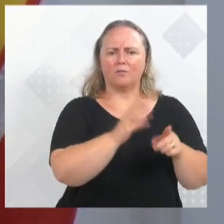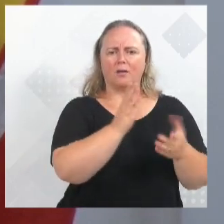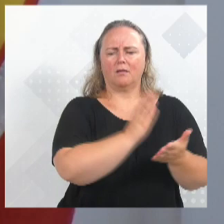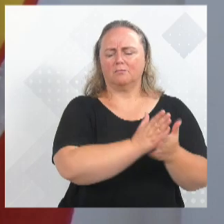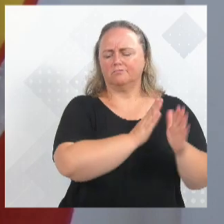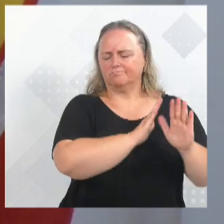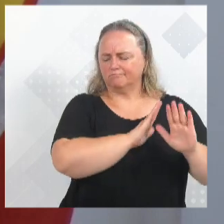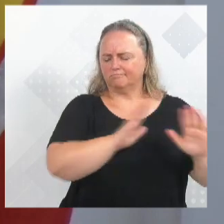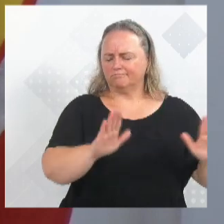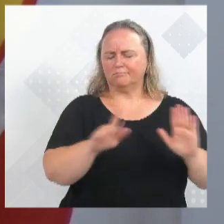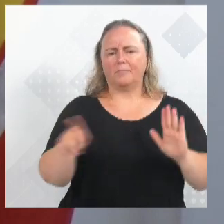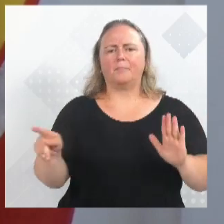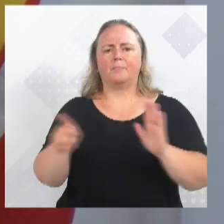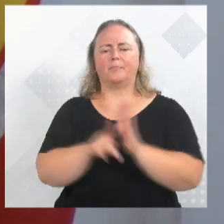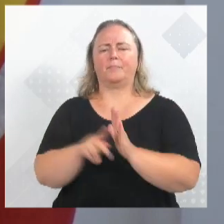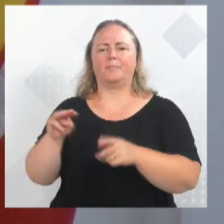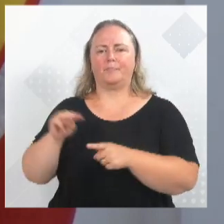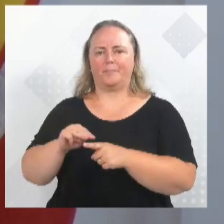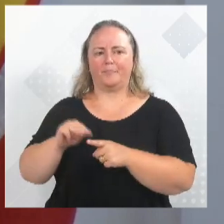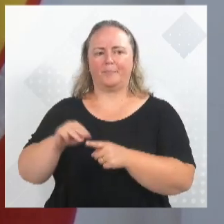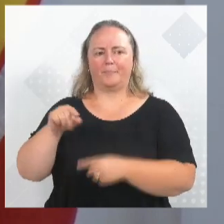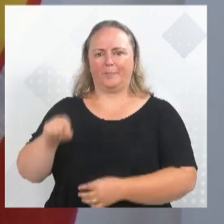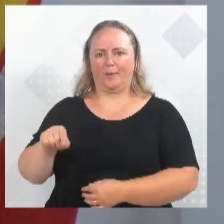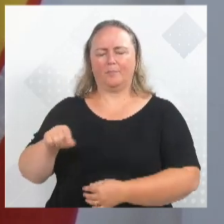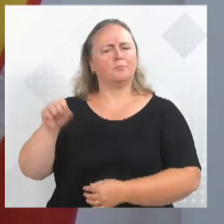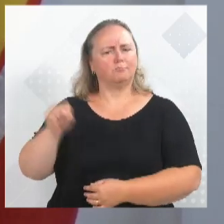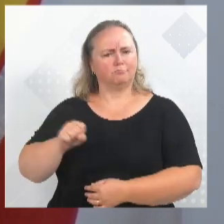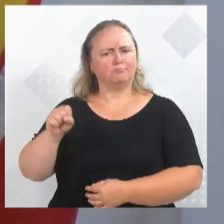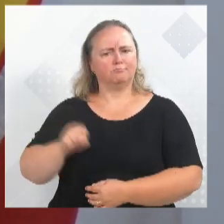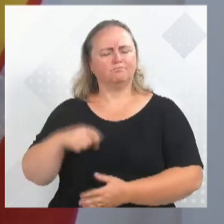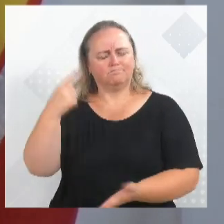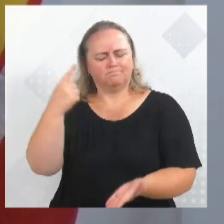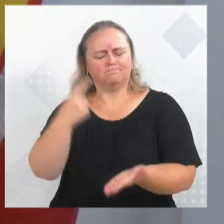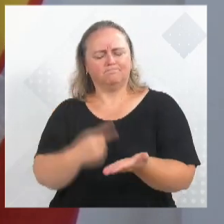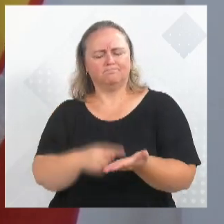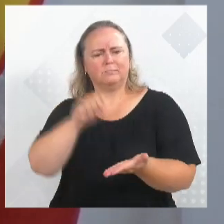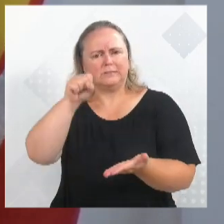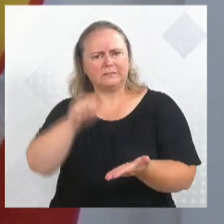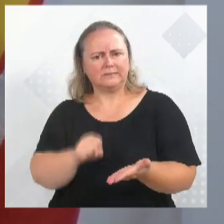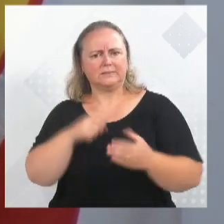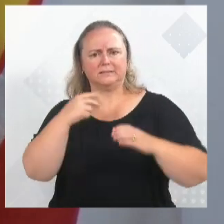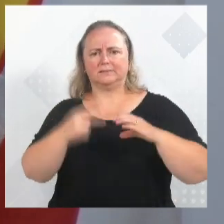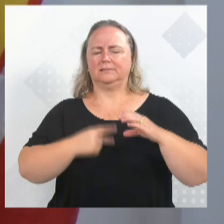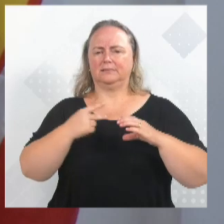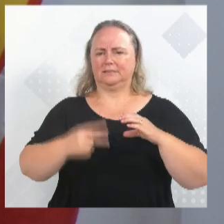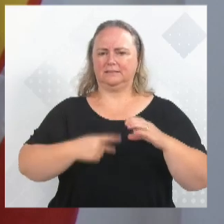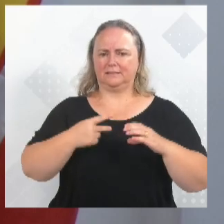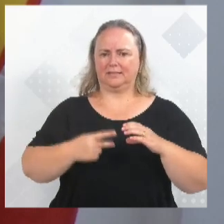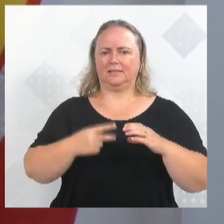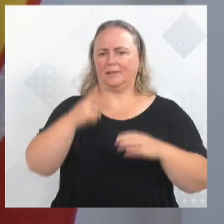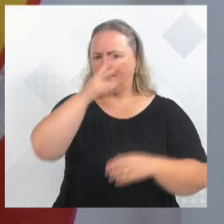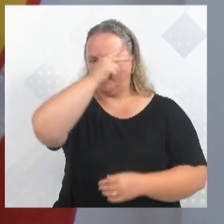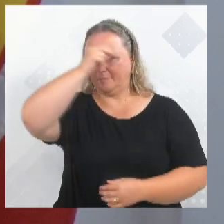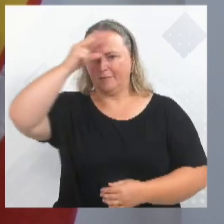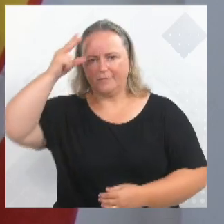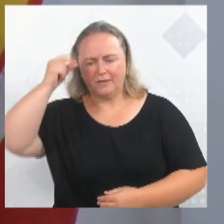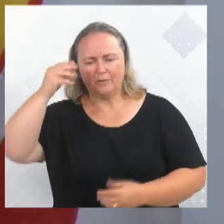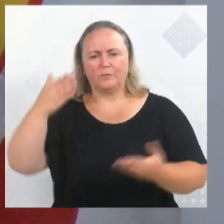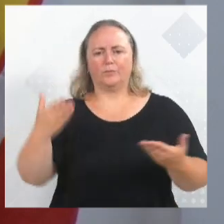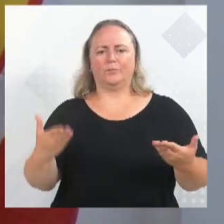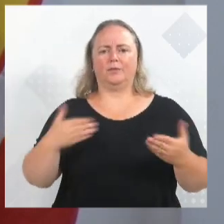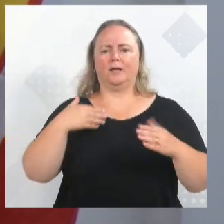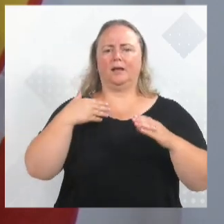espaço do município então sim esse é o compromisso com esse Parlamento com o Executivo com o